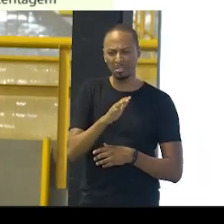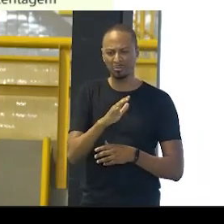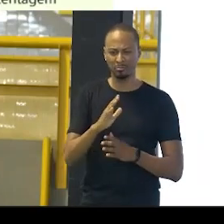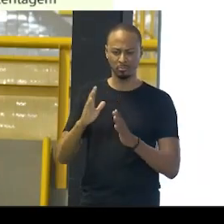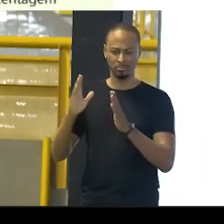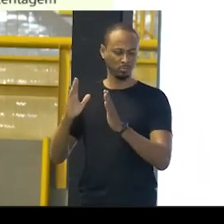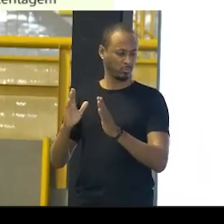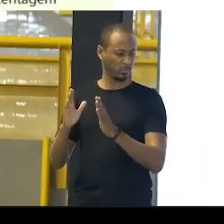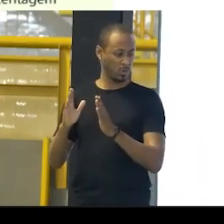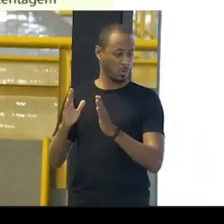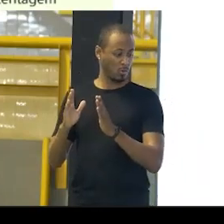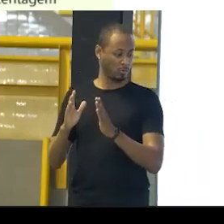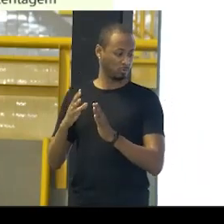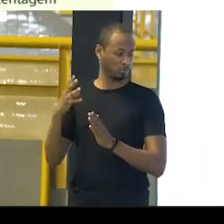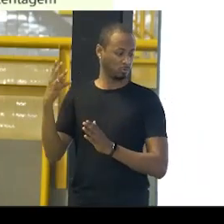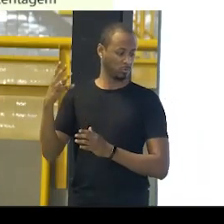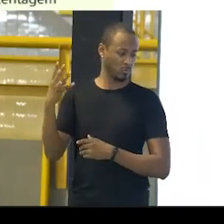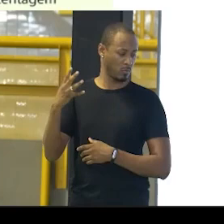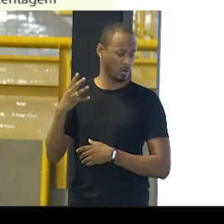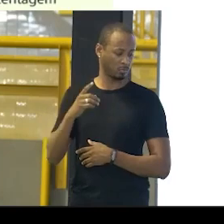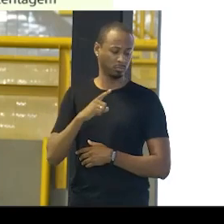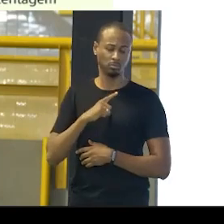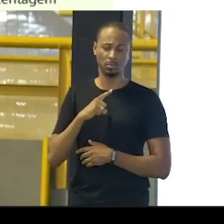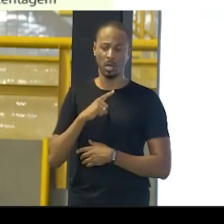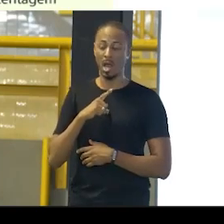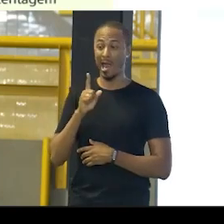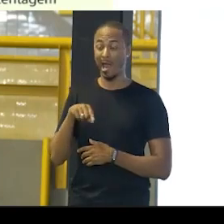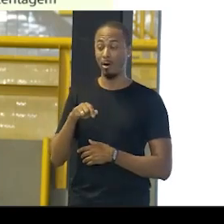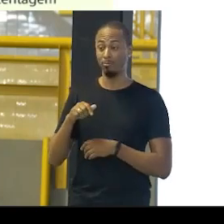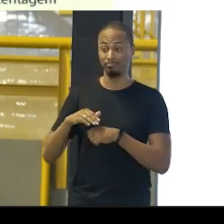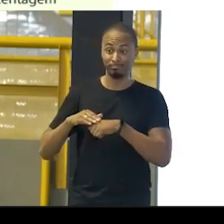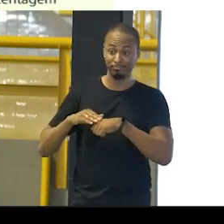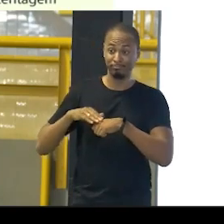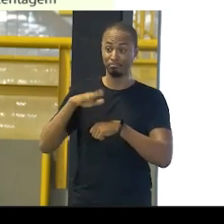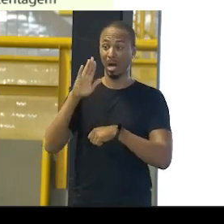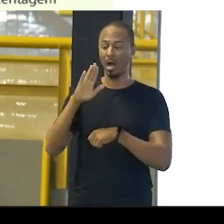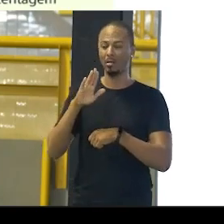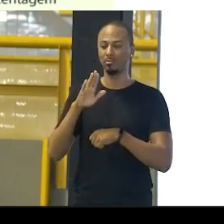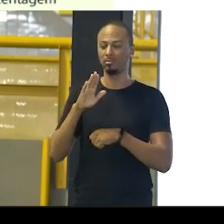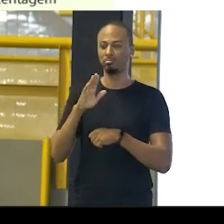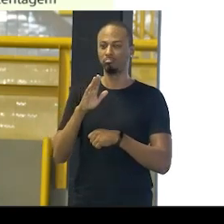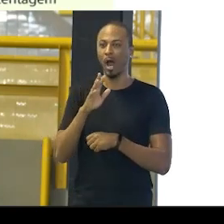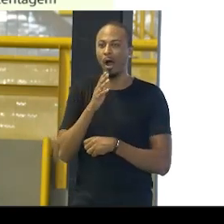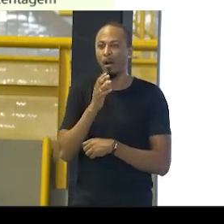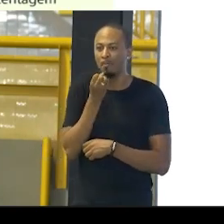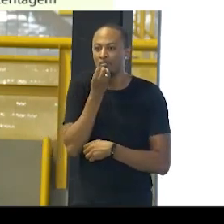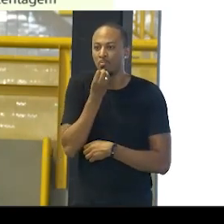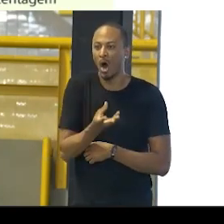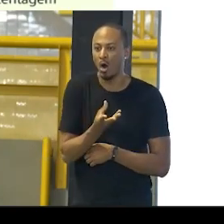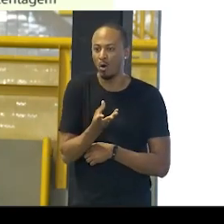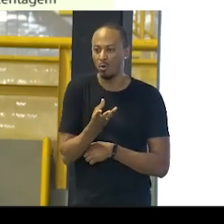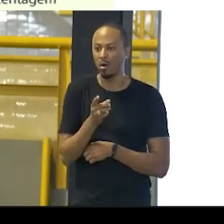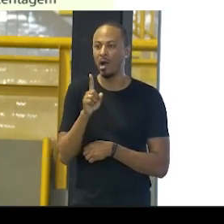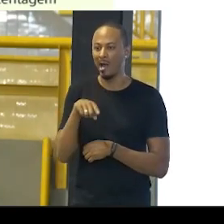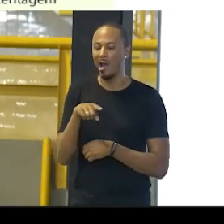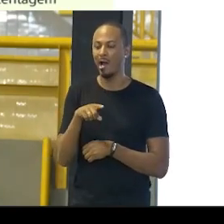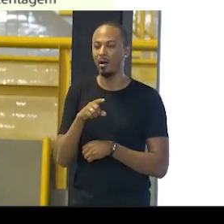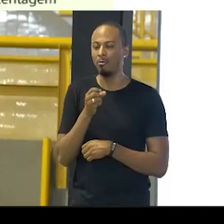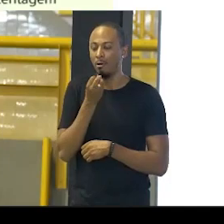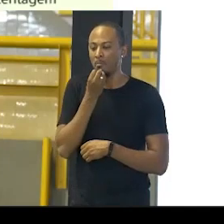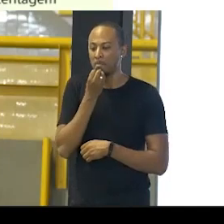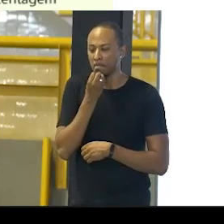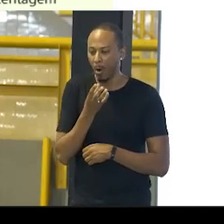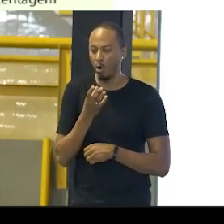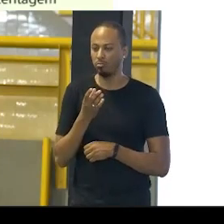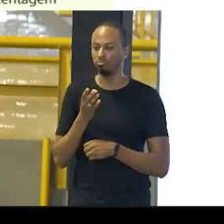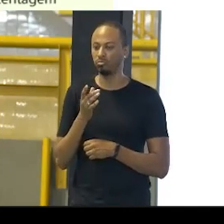antracito, é o carvão mais nobre, é o carvão mais raro, é o carvão de maior teor calorífico.